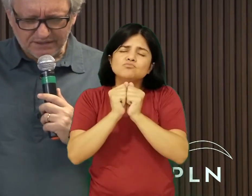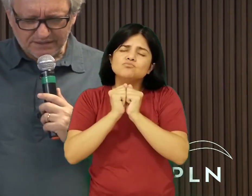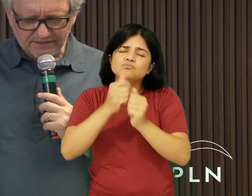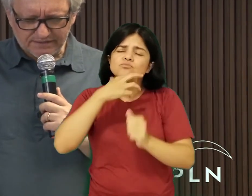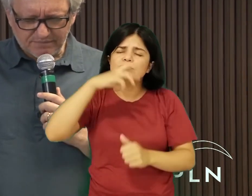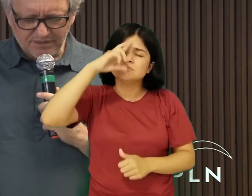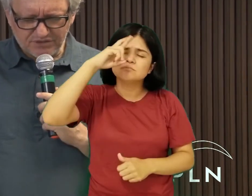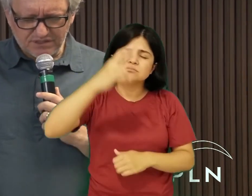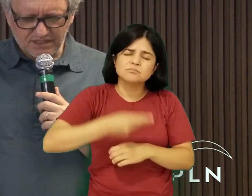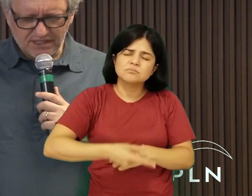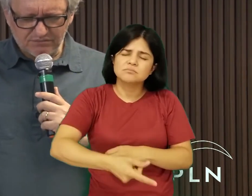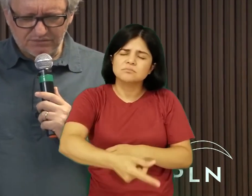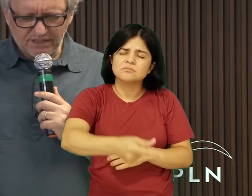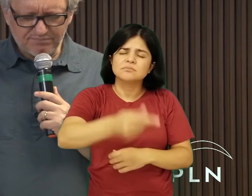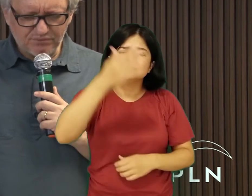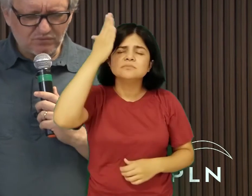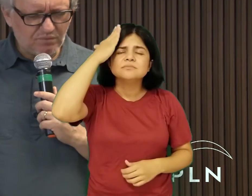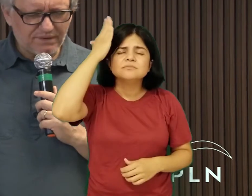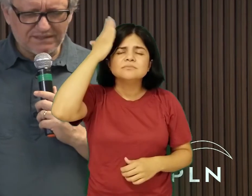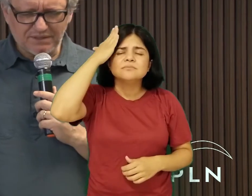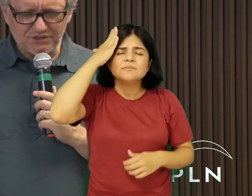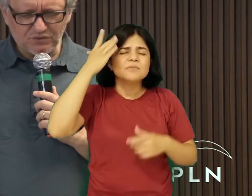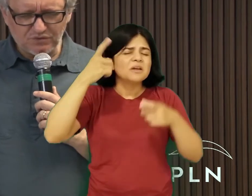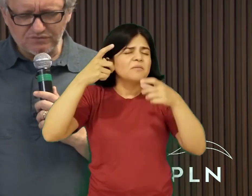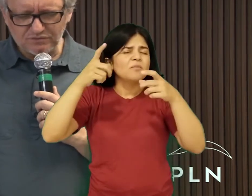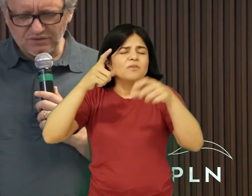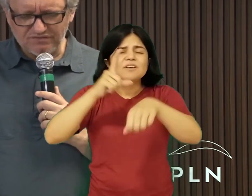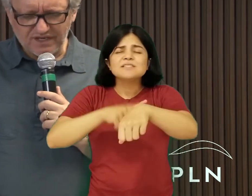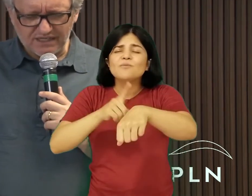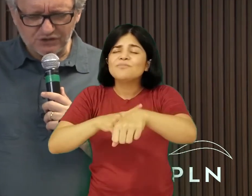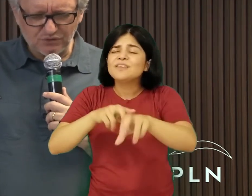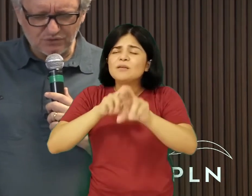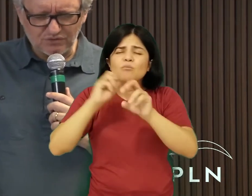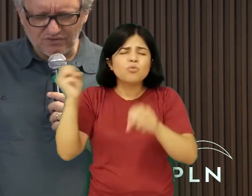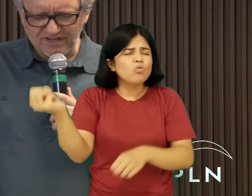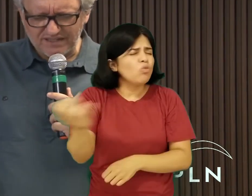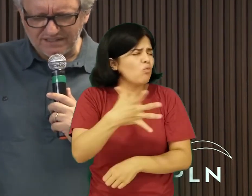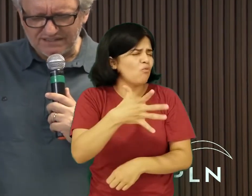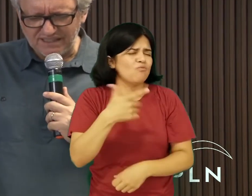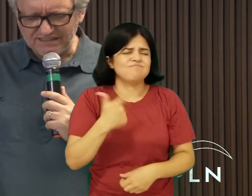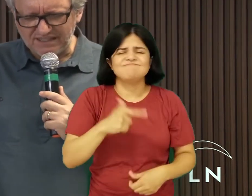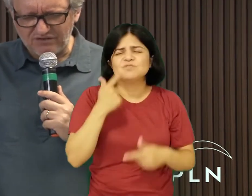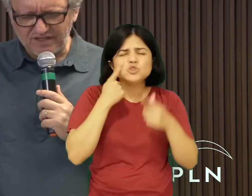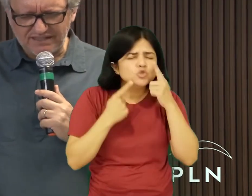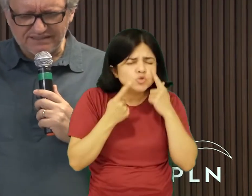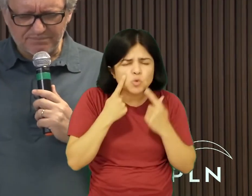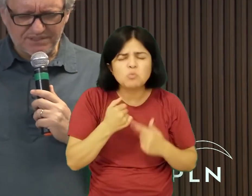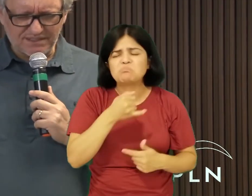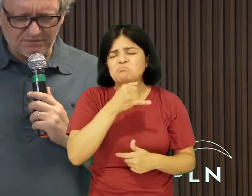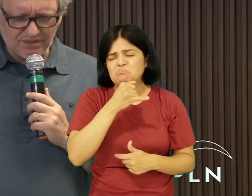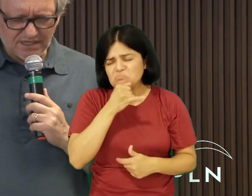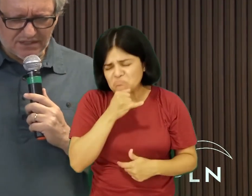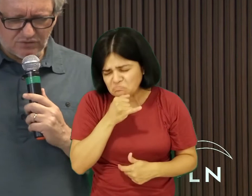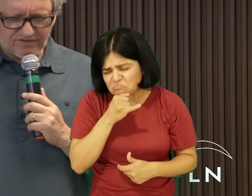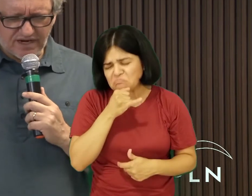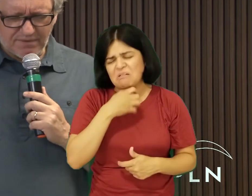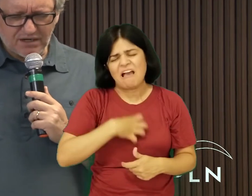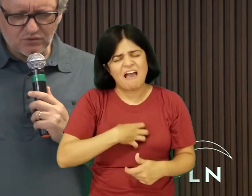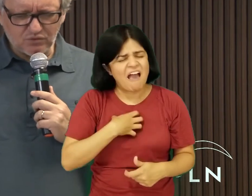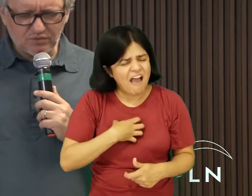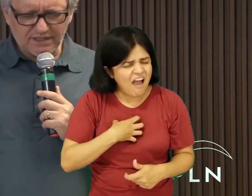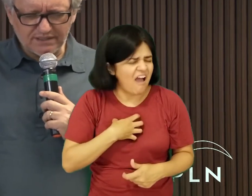eternidade. Sabemos que será um tempo completamente novo, não haverá choro, não haverá tristeza, não haverá decepção, não